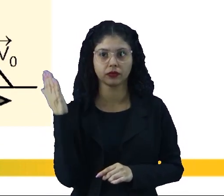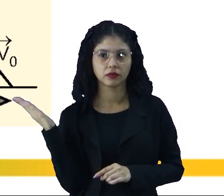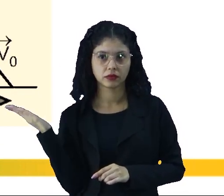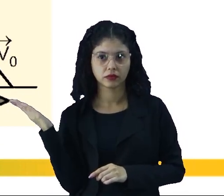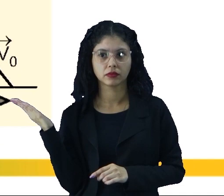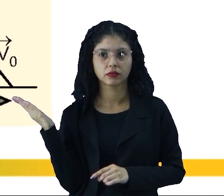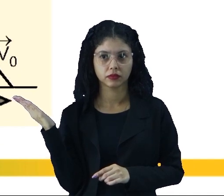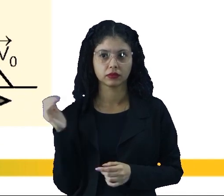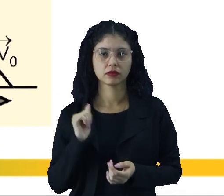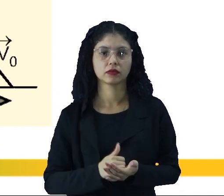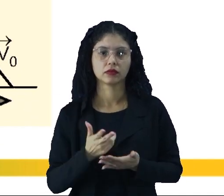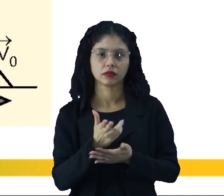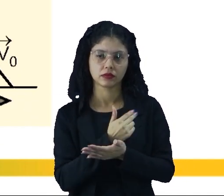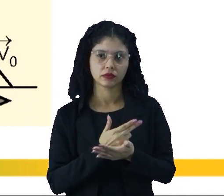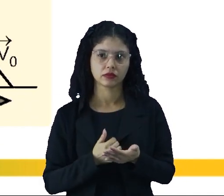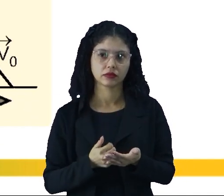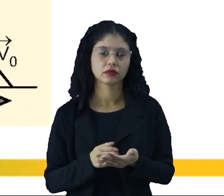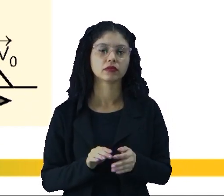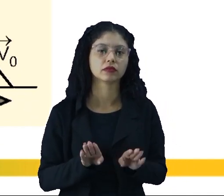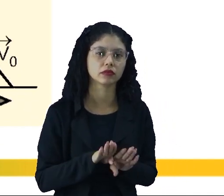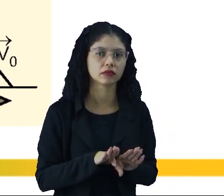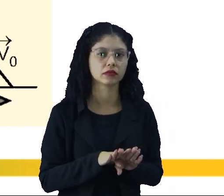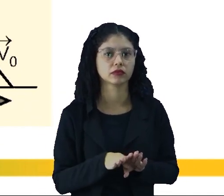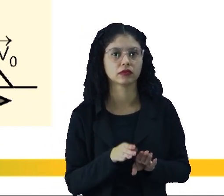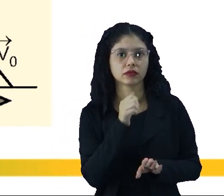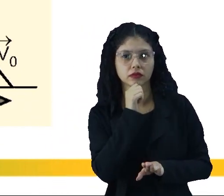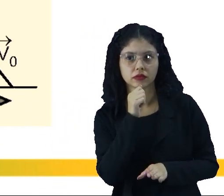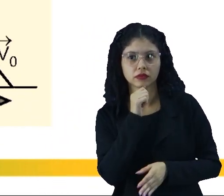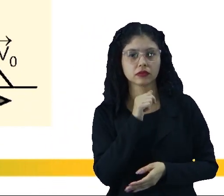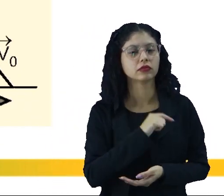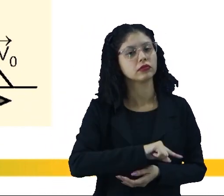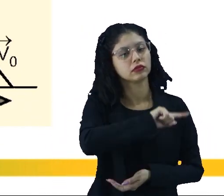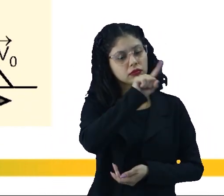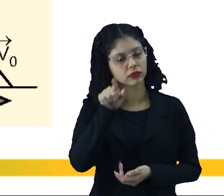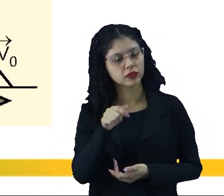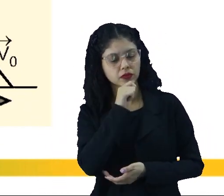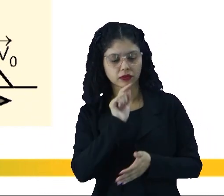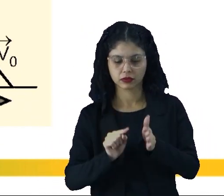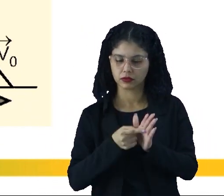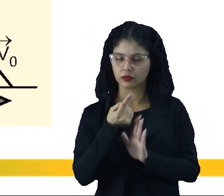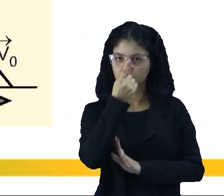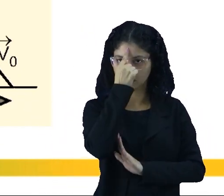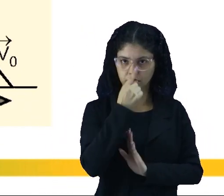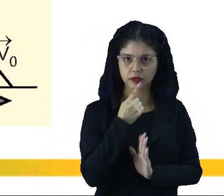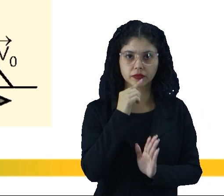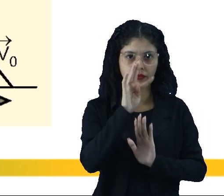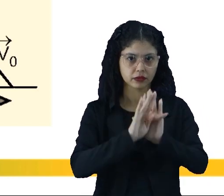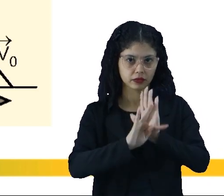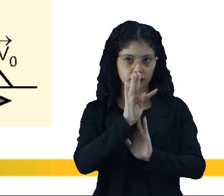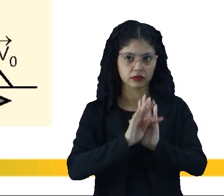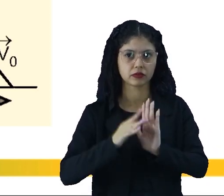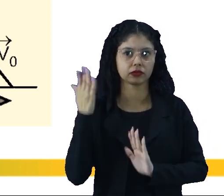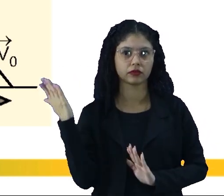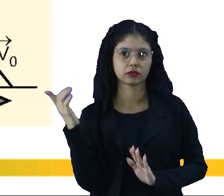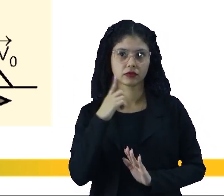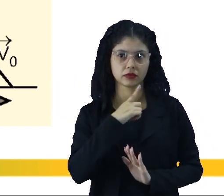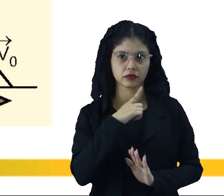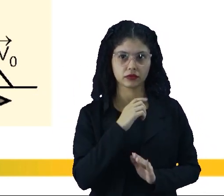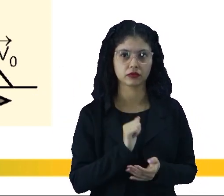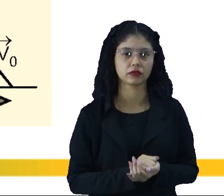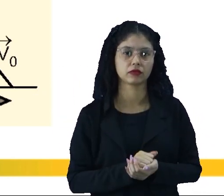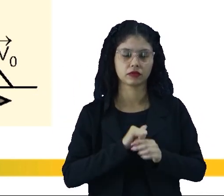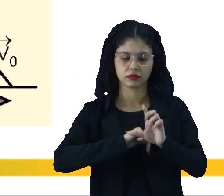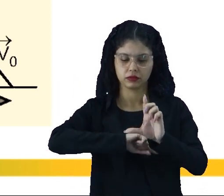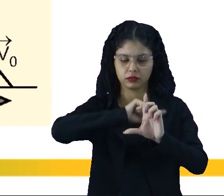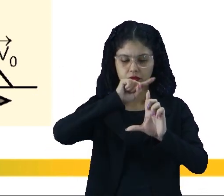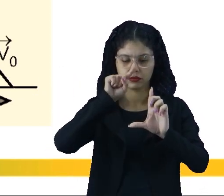é o desenho que a gente extrai o gráfico que a gente extrai da primeira gravura do texto. Nós temos aqui, então, o gráfico